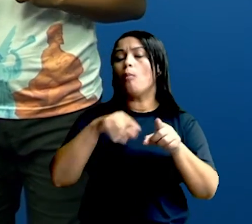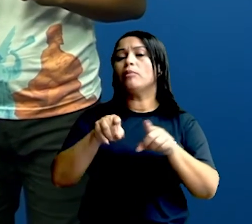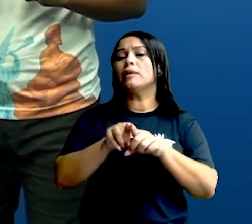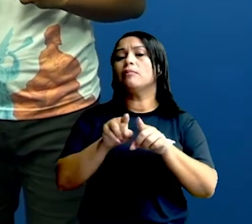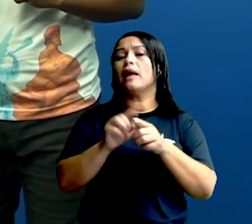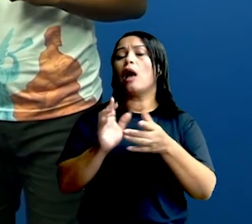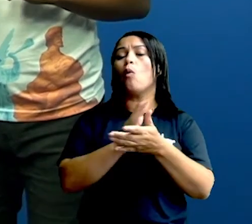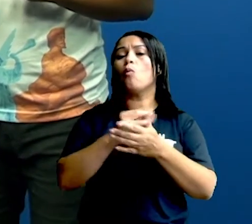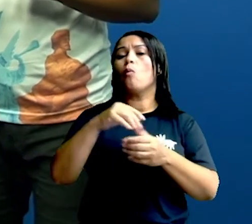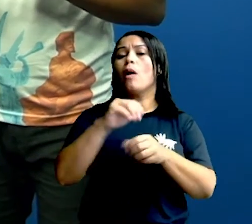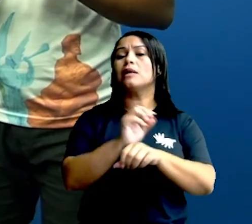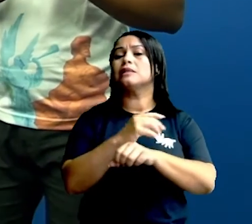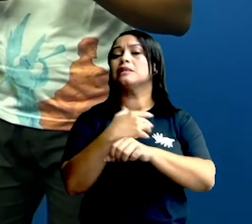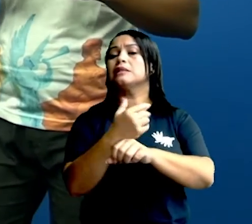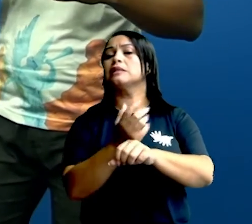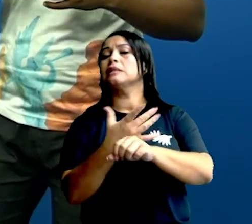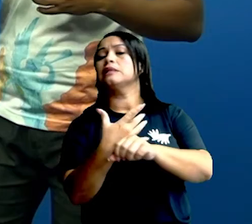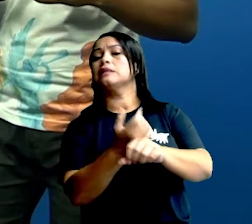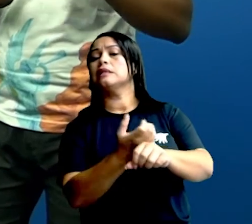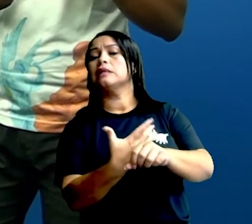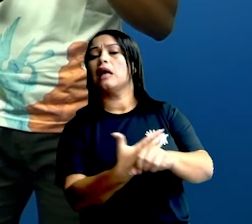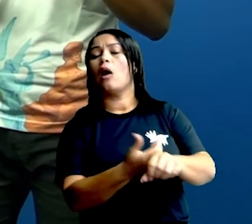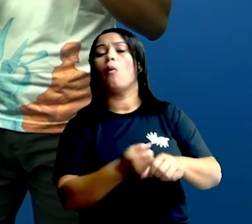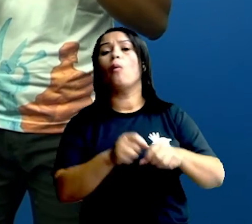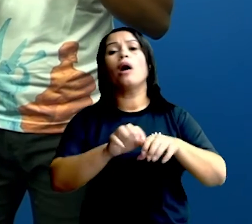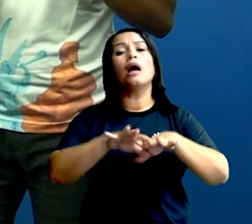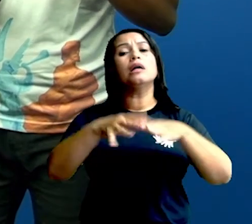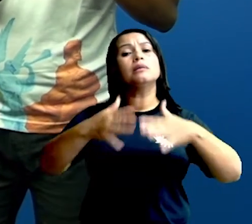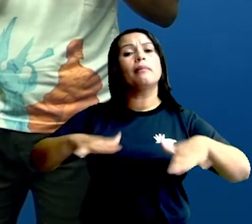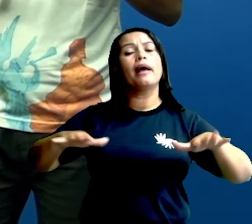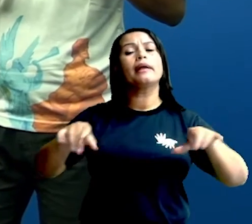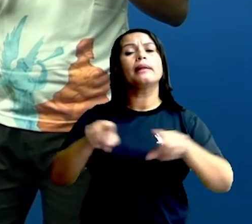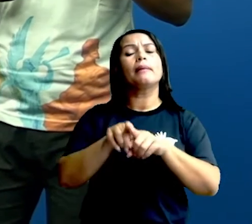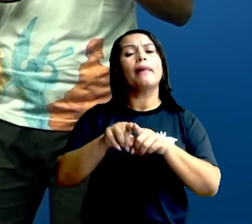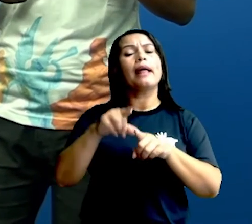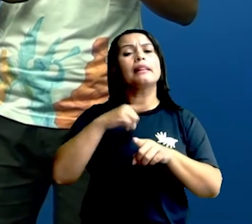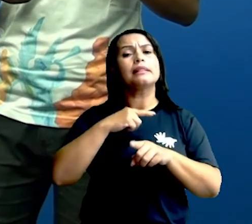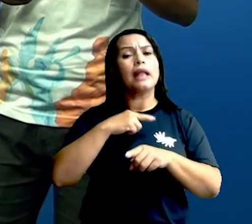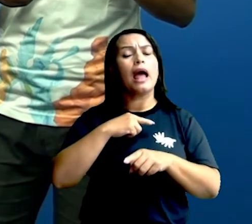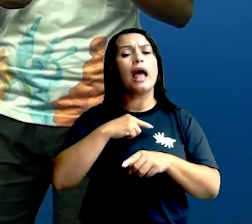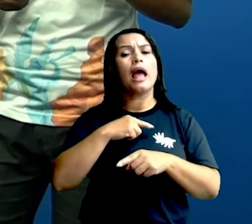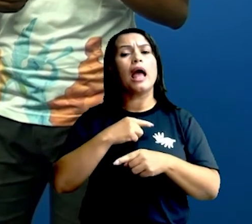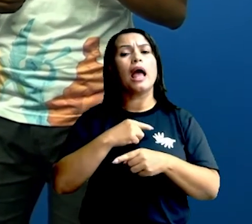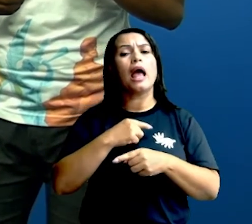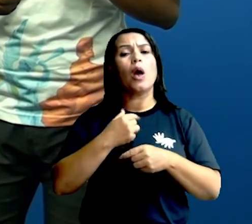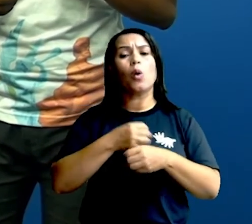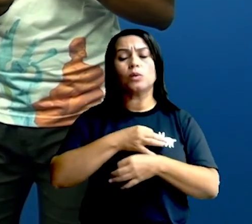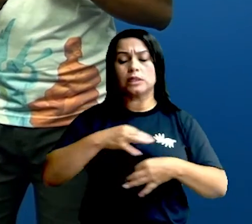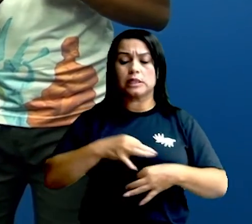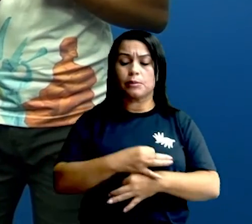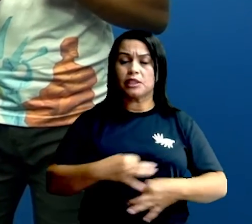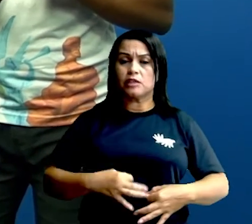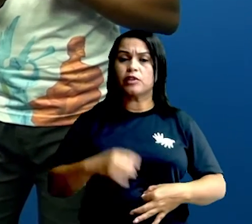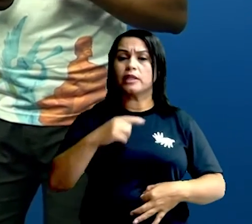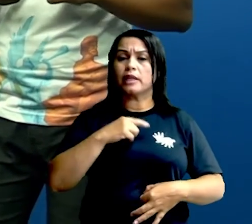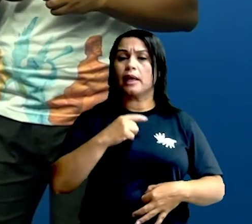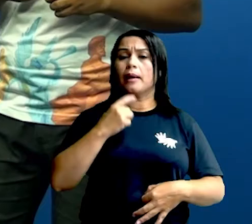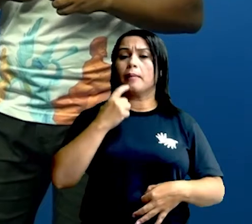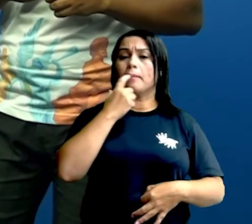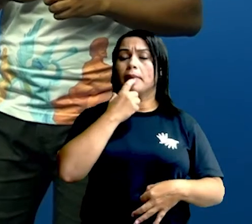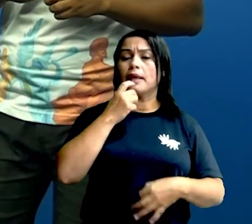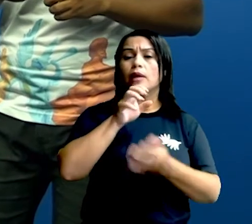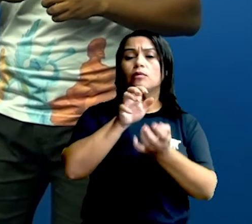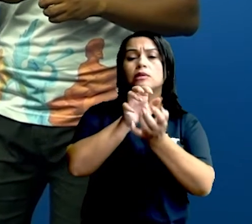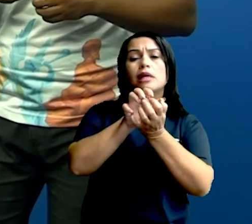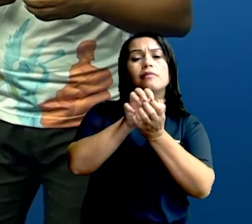de algas marinhas. Então ele possui o seu sistema digestivo com pequenos dentes e que ele vai raspando